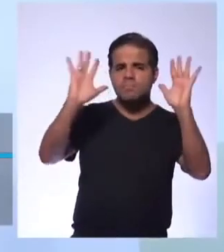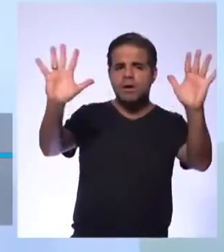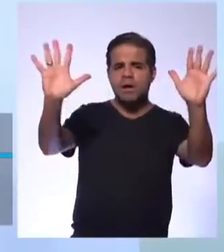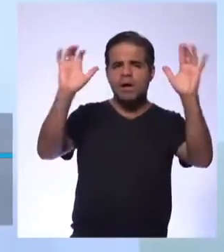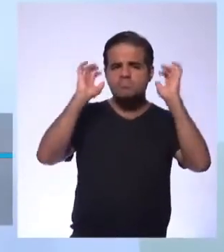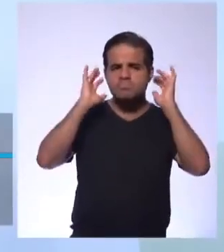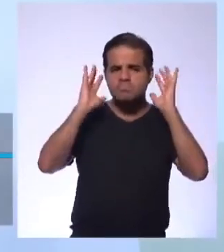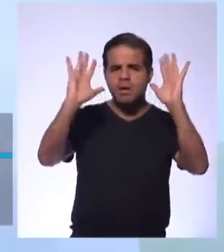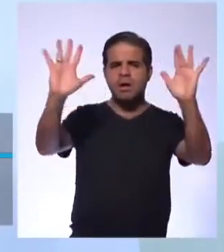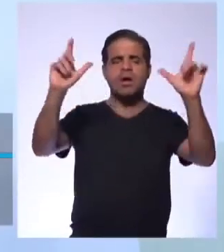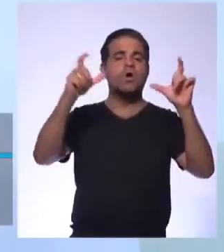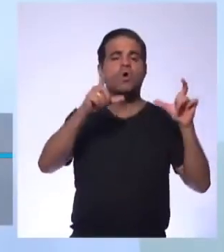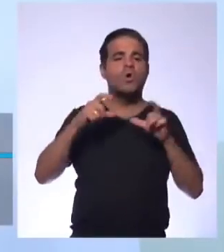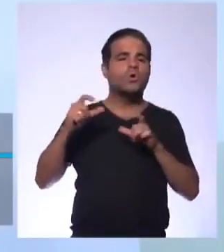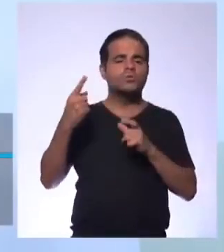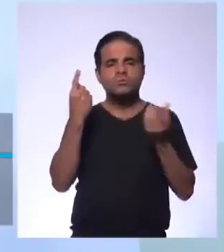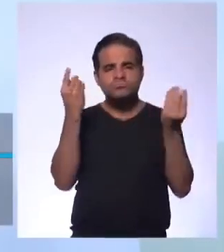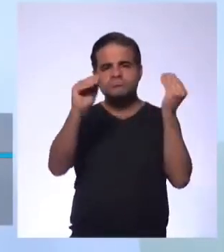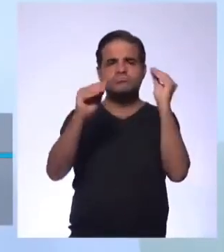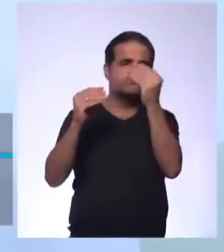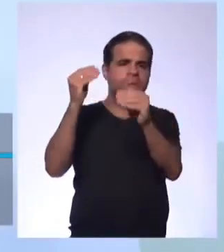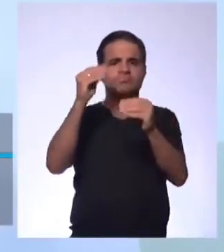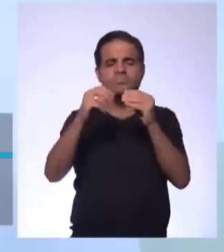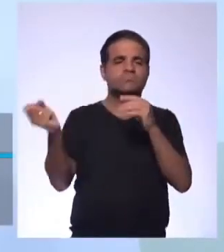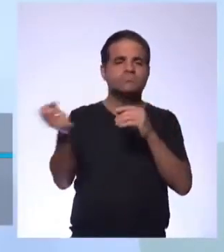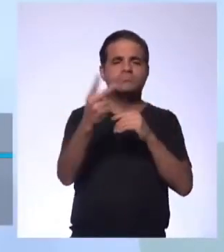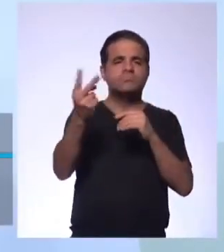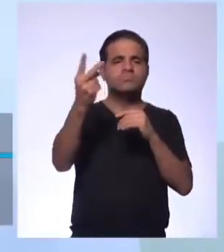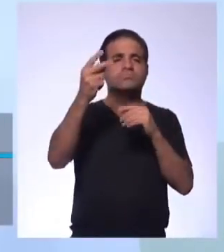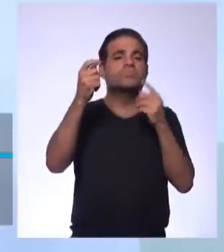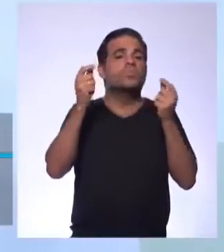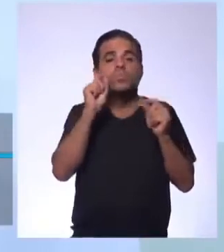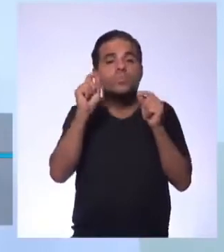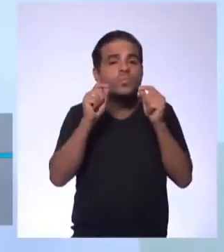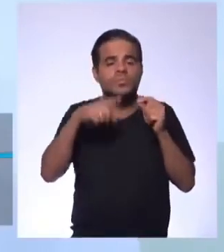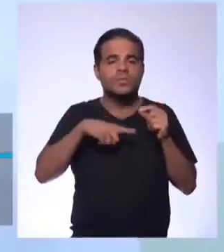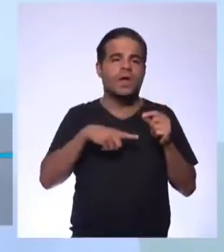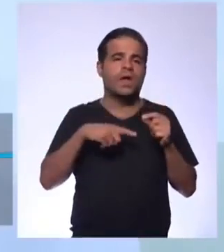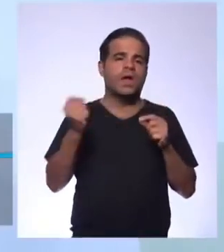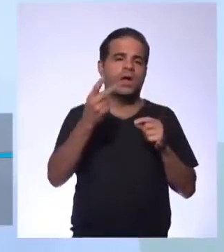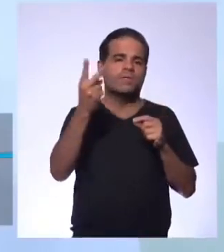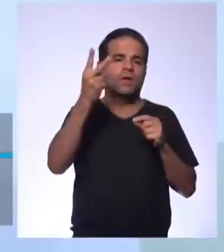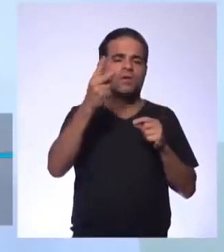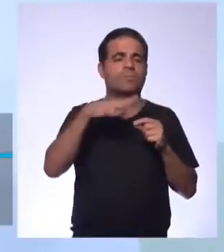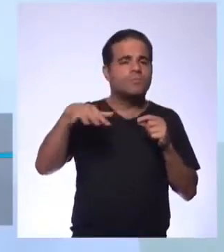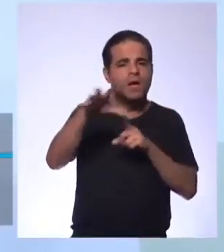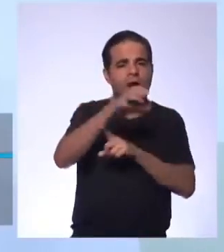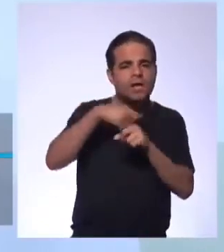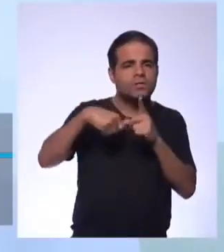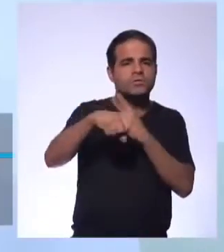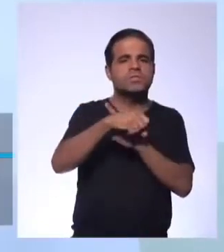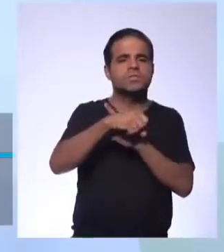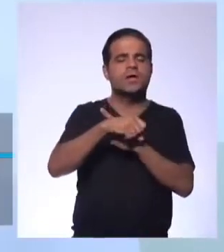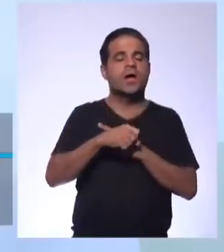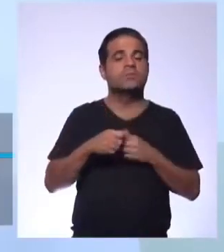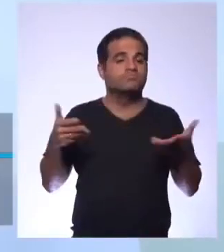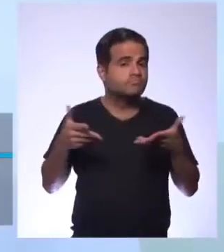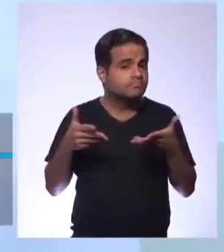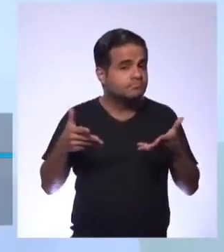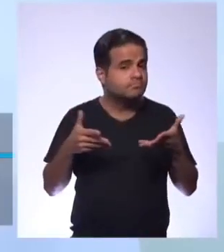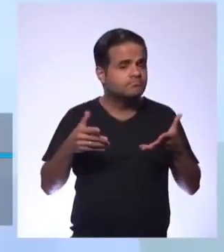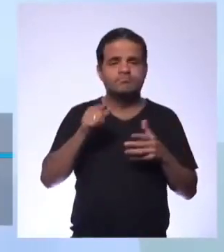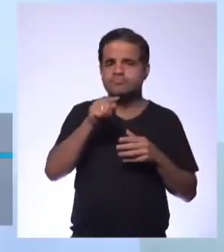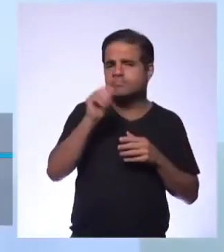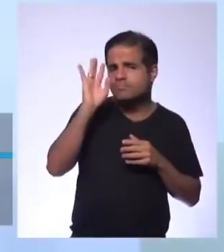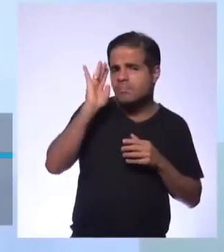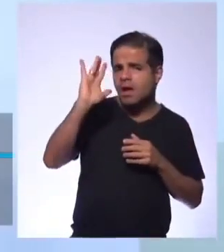aula, mas onde nós atribuímos valor, né? O que tem valor para a sociedade contemporânea? Vai